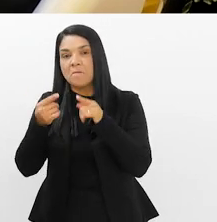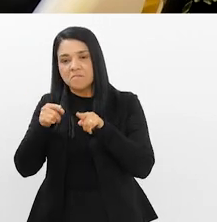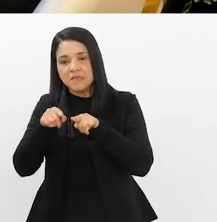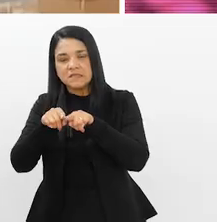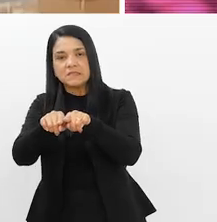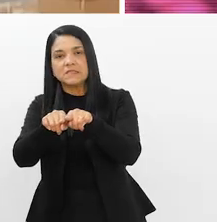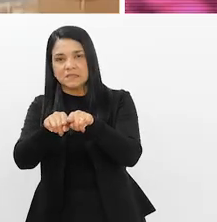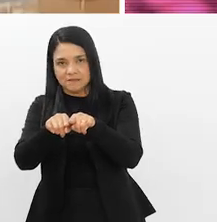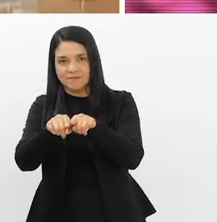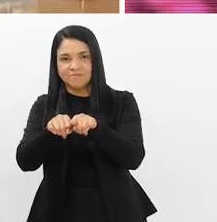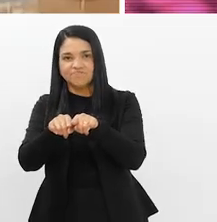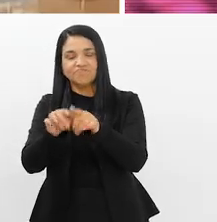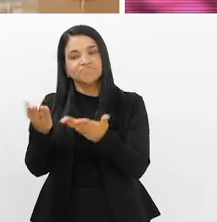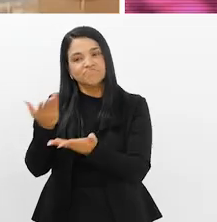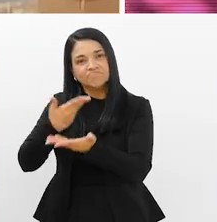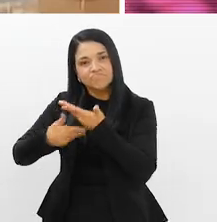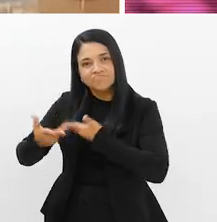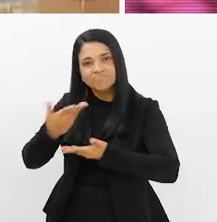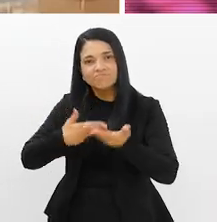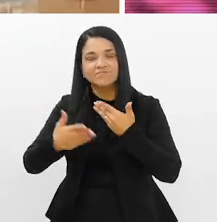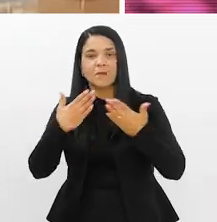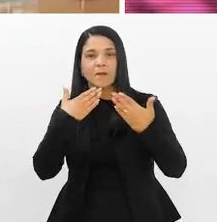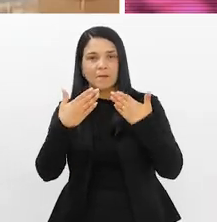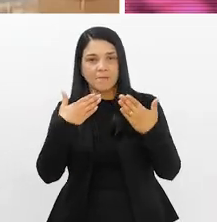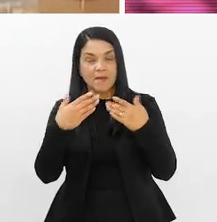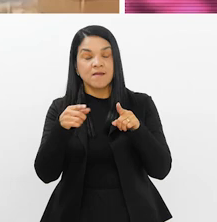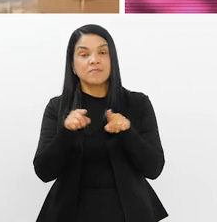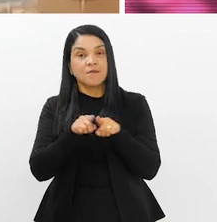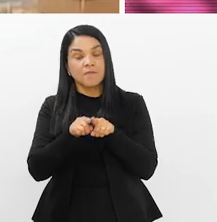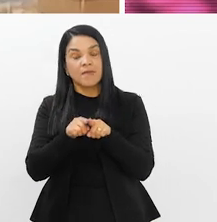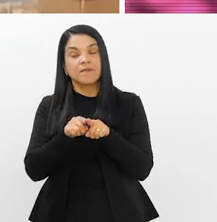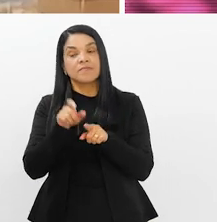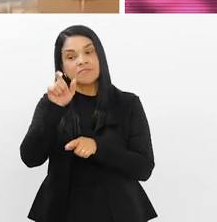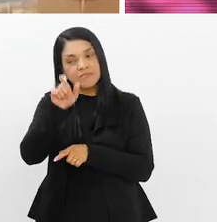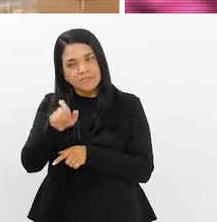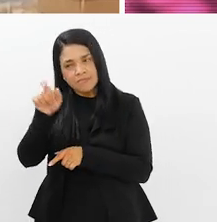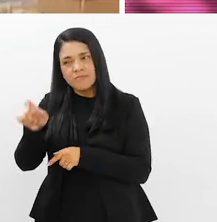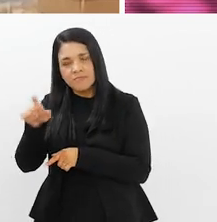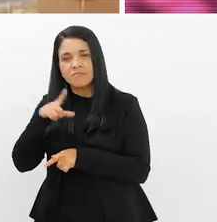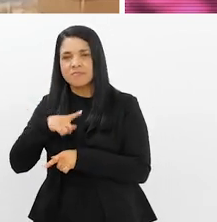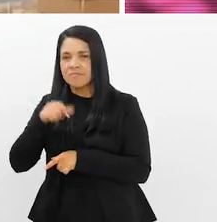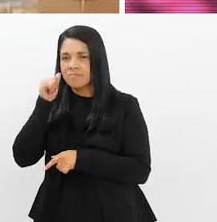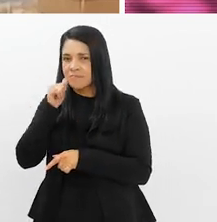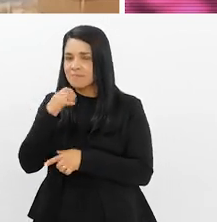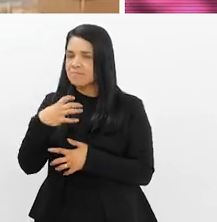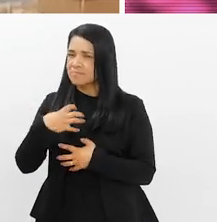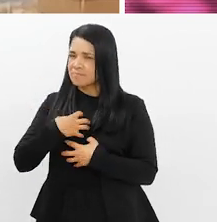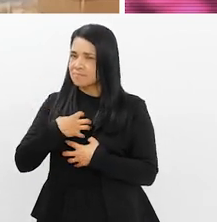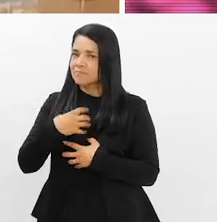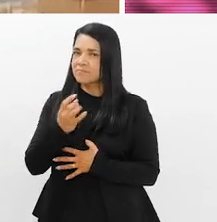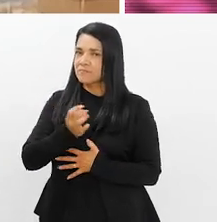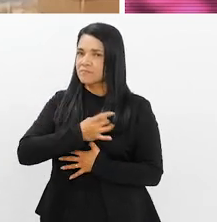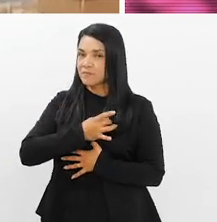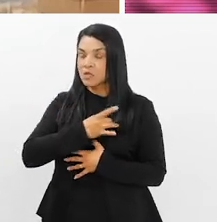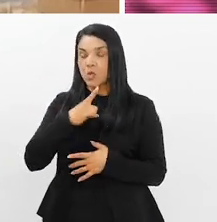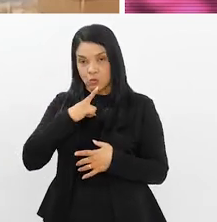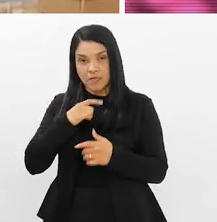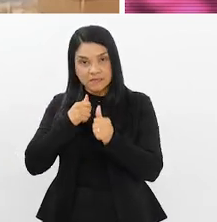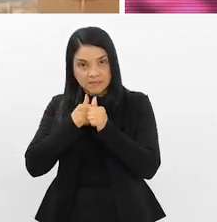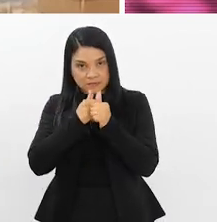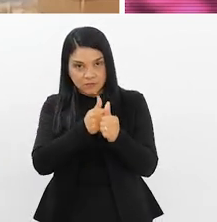faz parcerias e se une, né, nessa causa. Mas também tem aquelas que ainda sentem muito receio. Eu